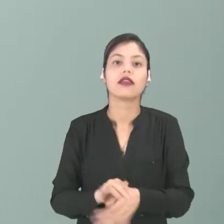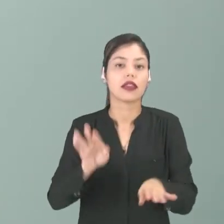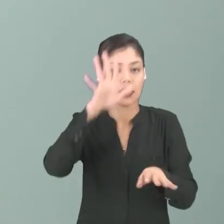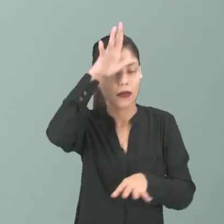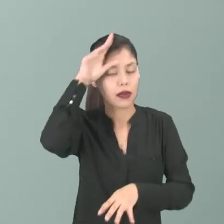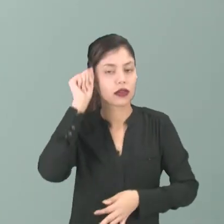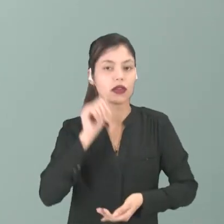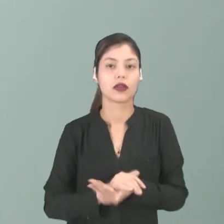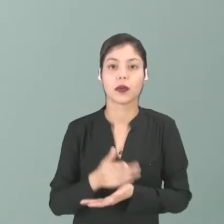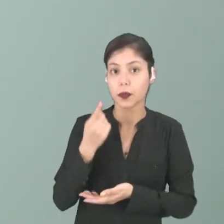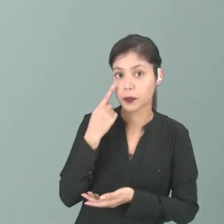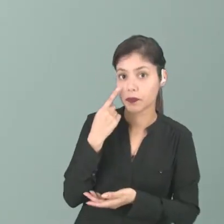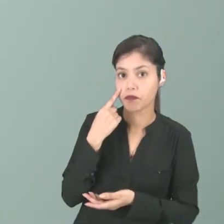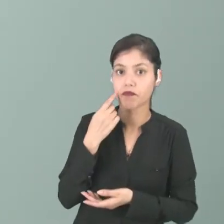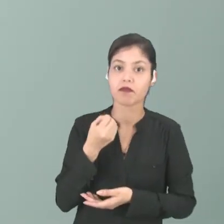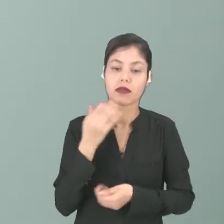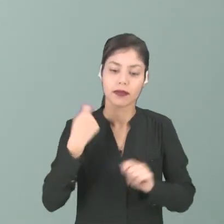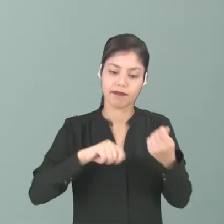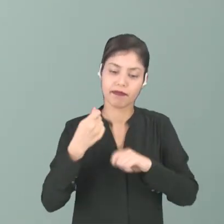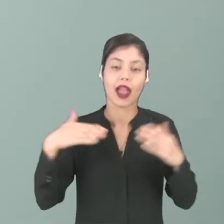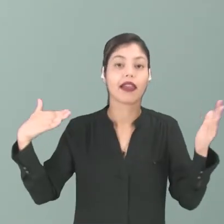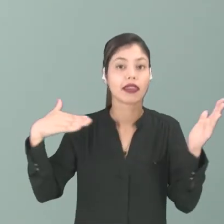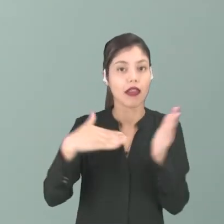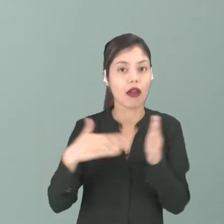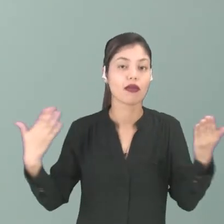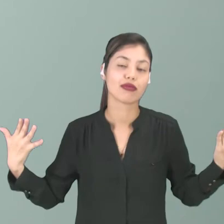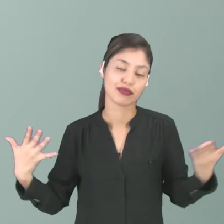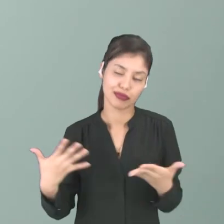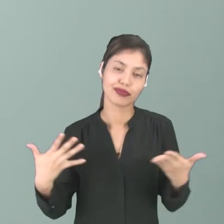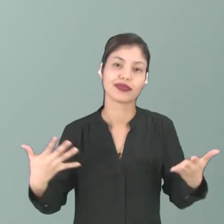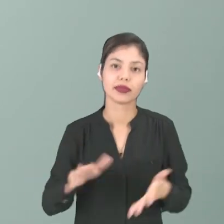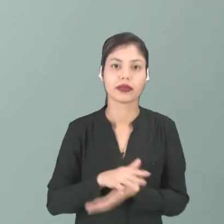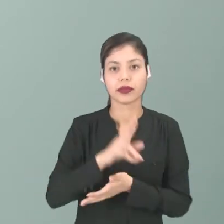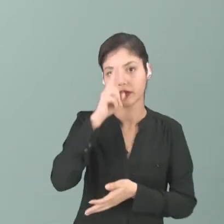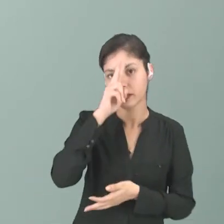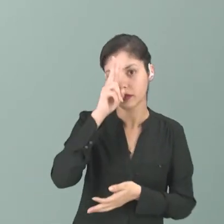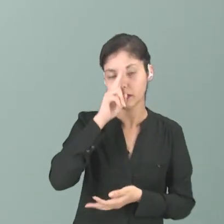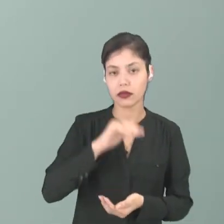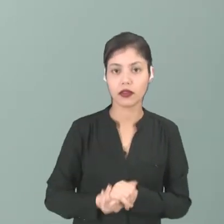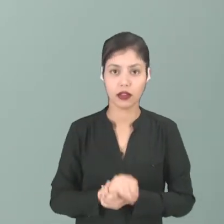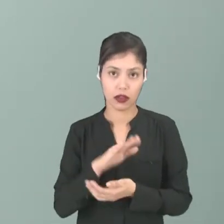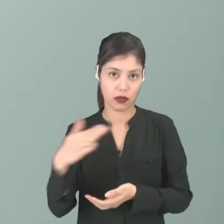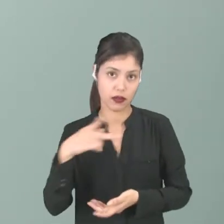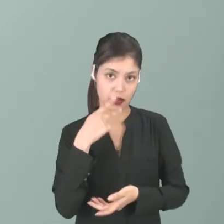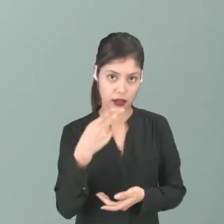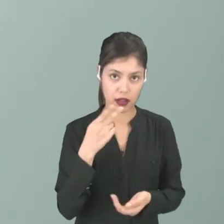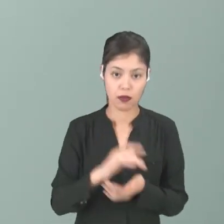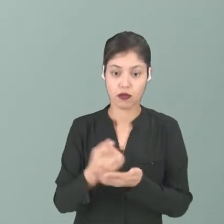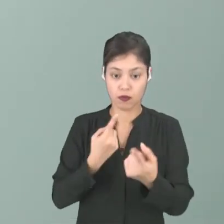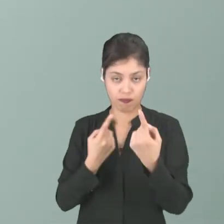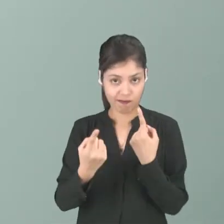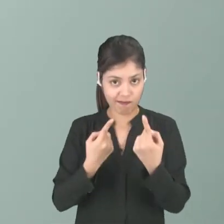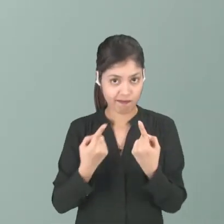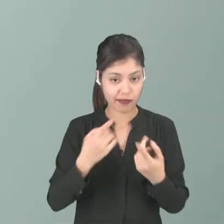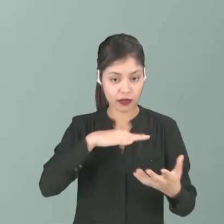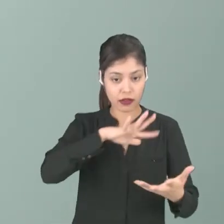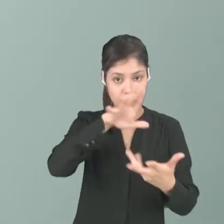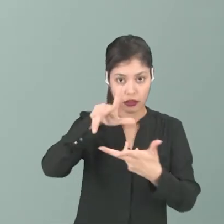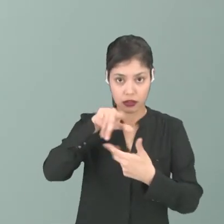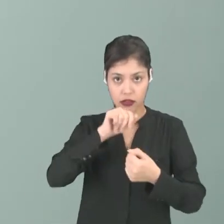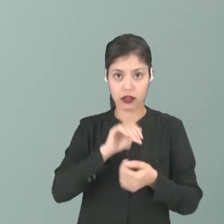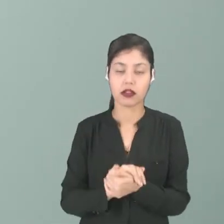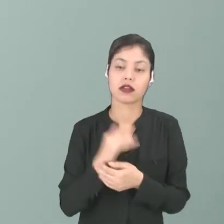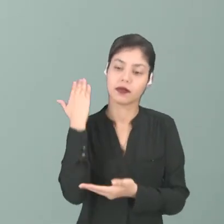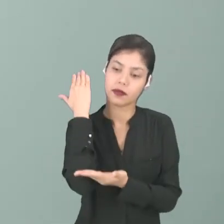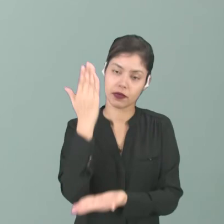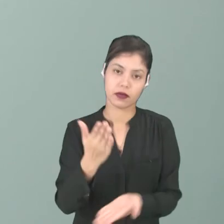Amazônia, os interesses econômicos que rondam até hoje, lembrando que quando nós falamos desse debate mundial, do